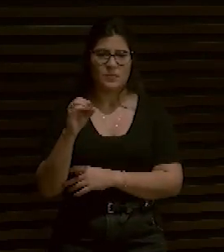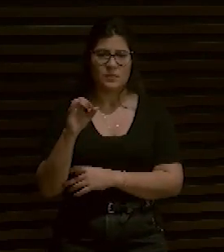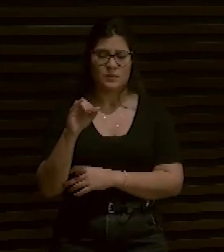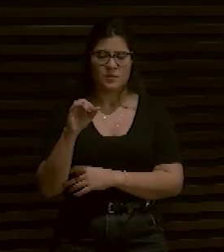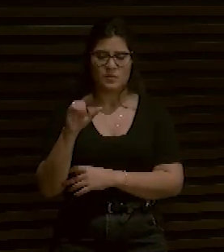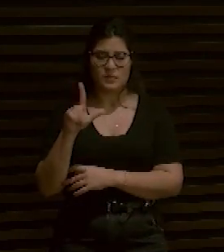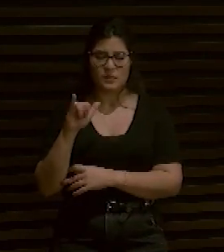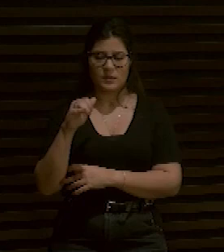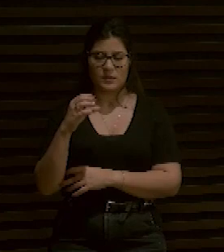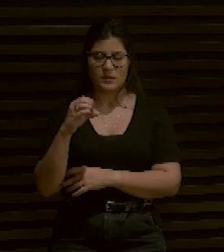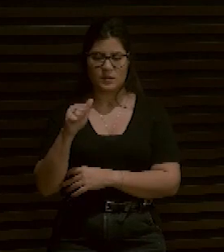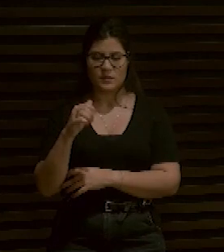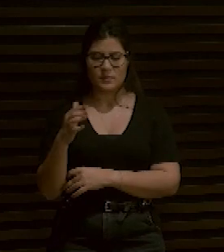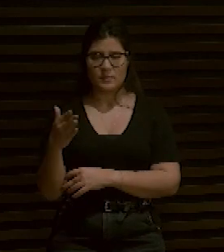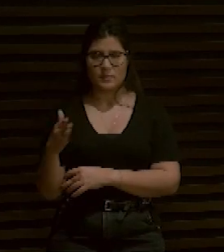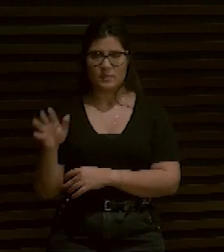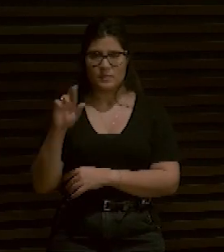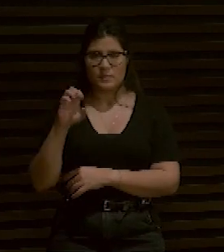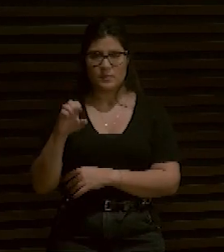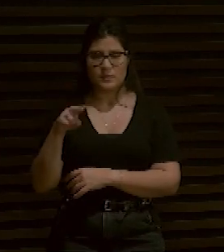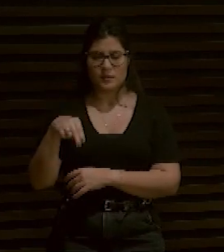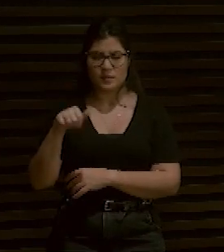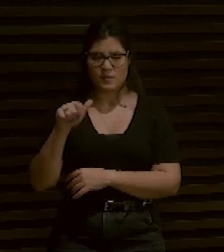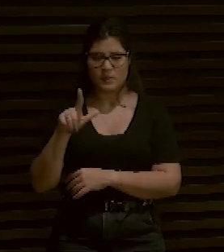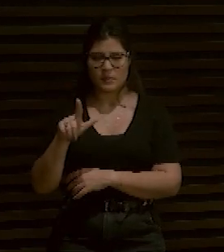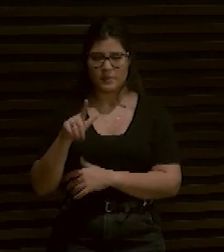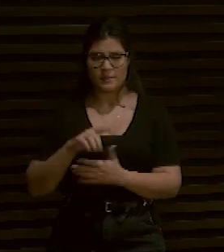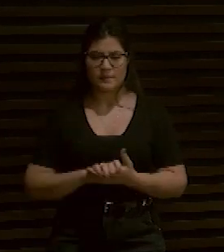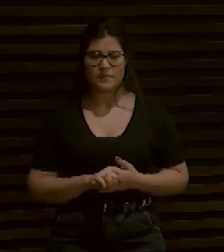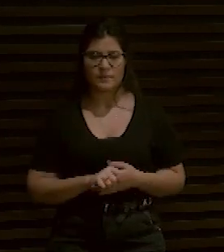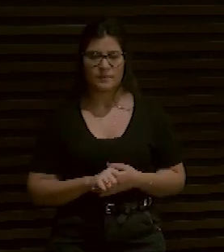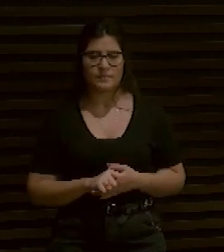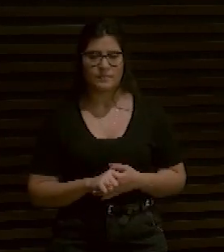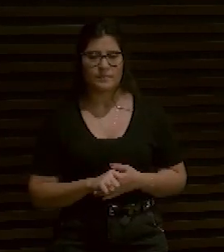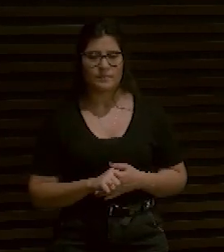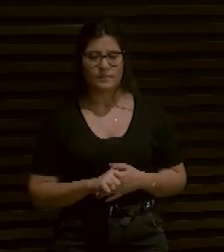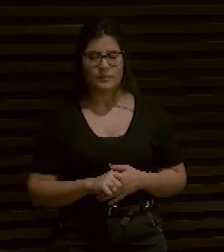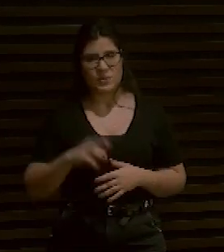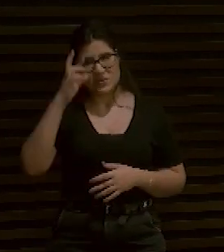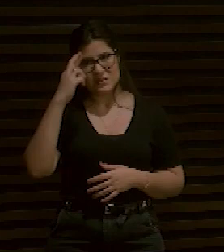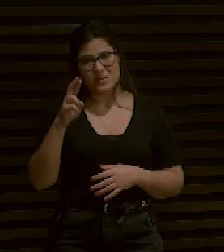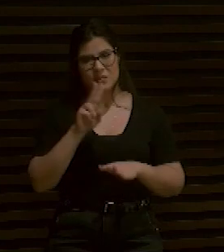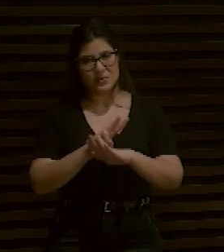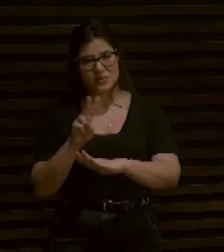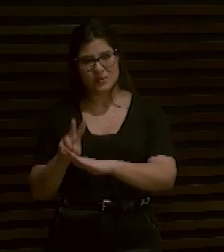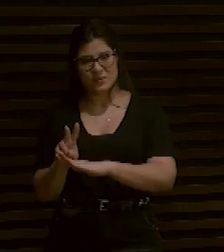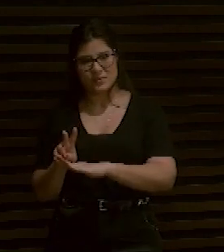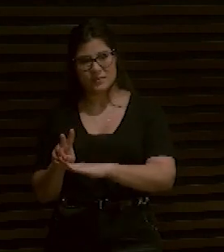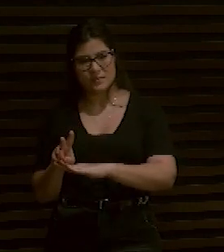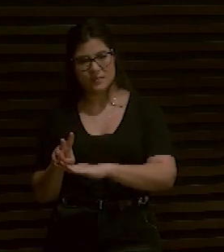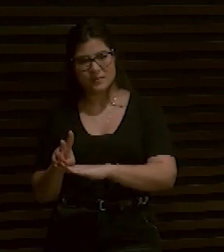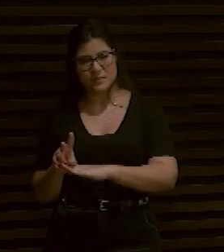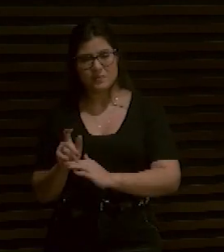Coincidência? Não. Só mais uma das flechas inflamadas que foram apagadas pelo meu Senhor. Só mais uma das que o Senhor